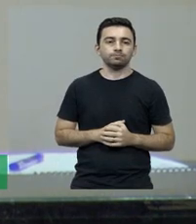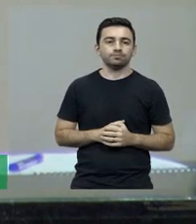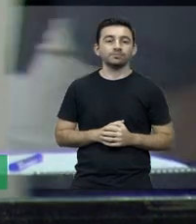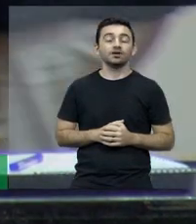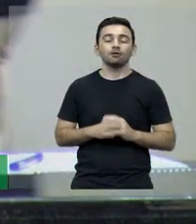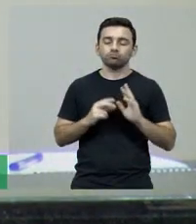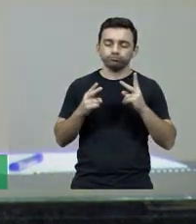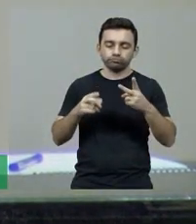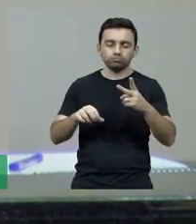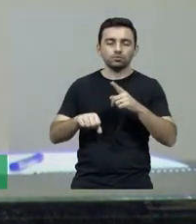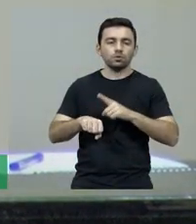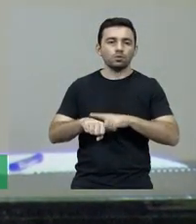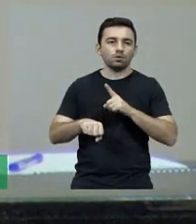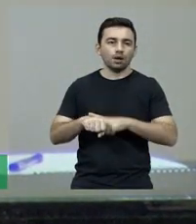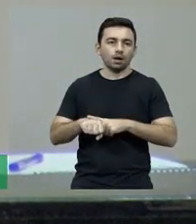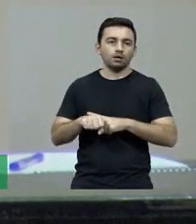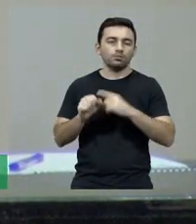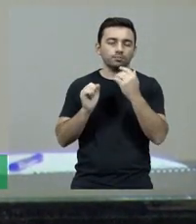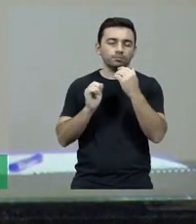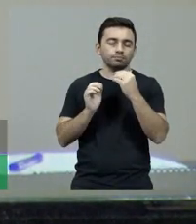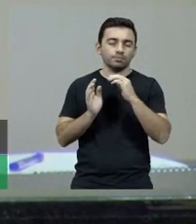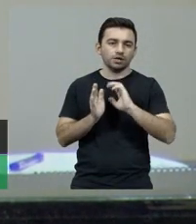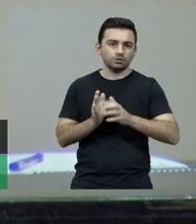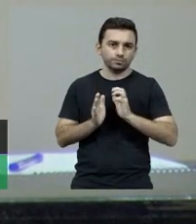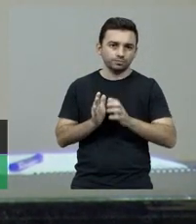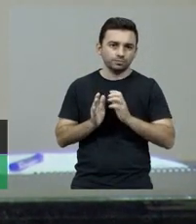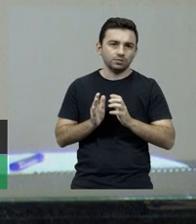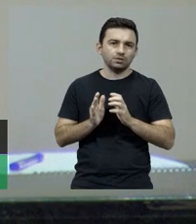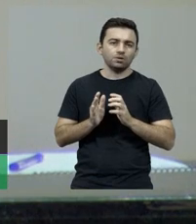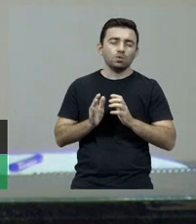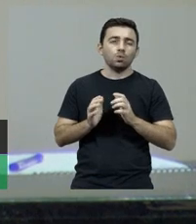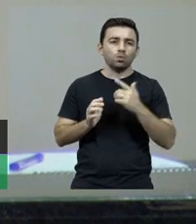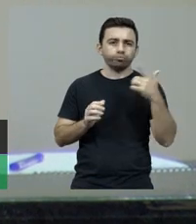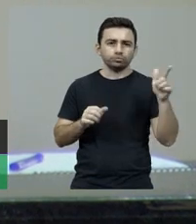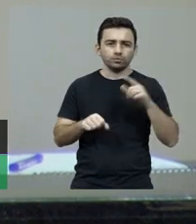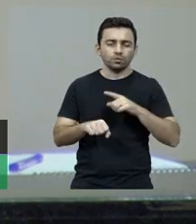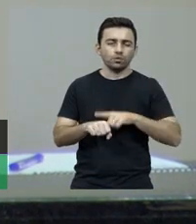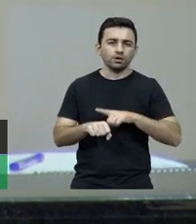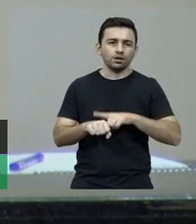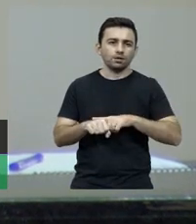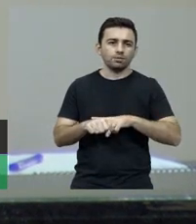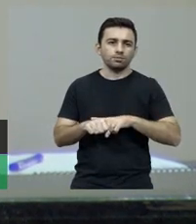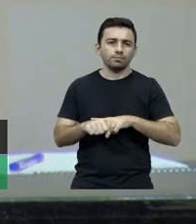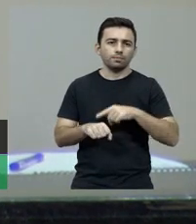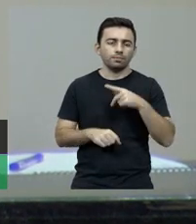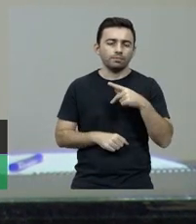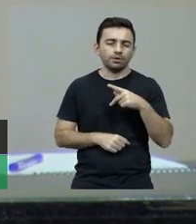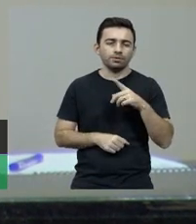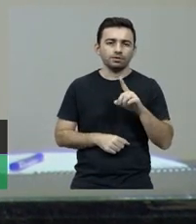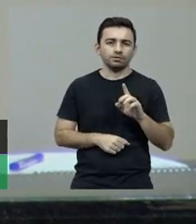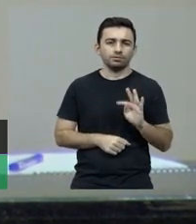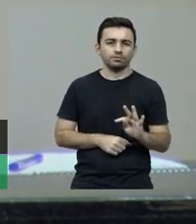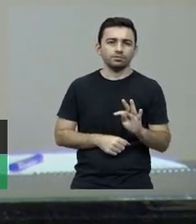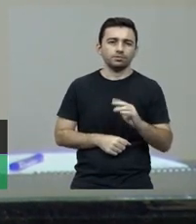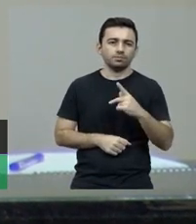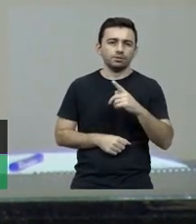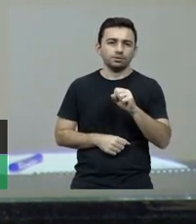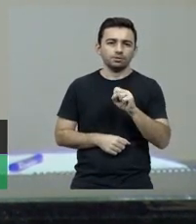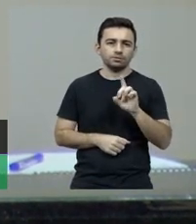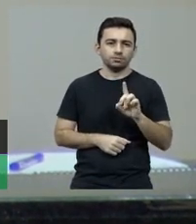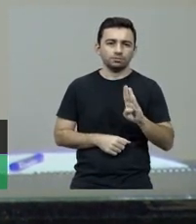Ainda no horário dos partidos políticos, próximo horário pertence ao bloco PDT,